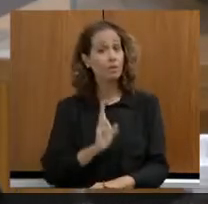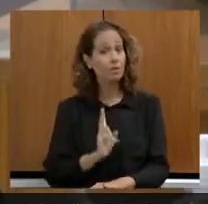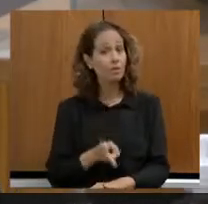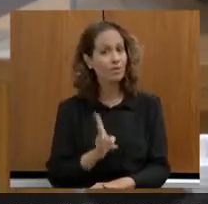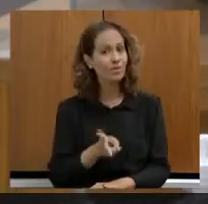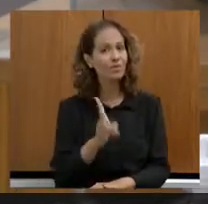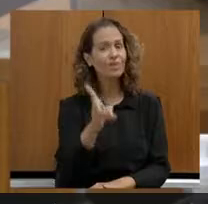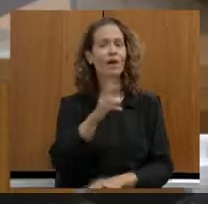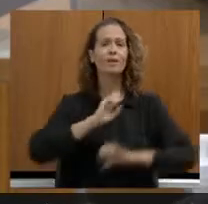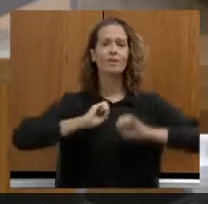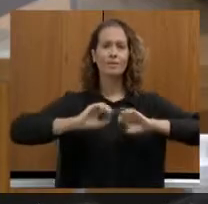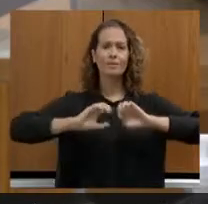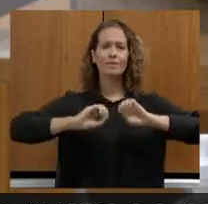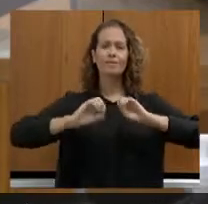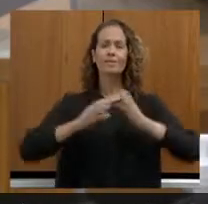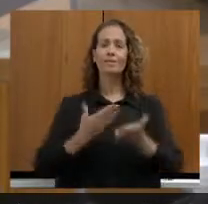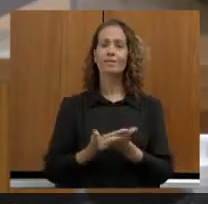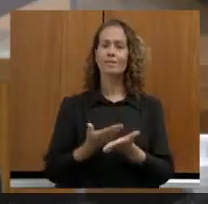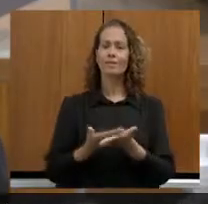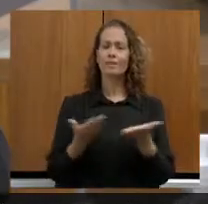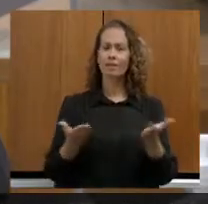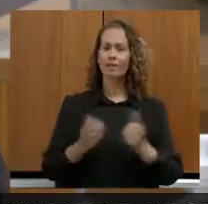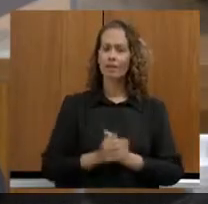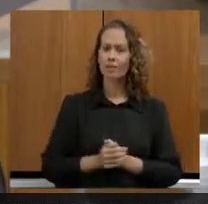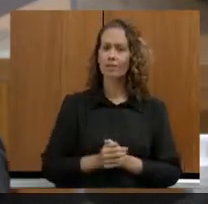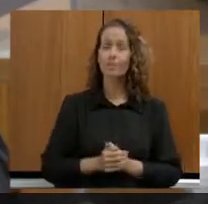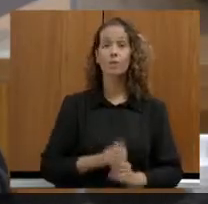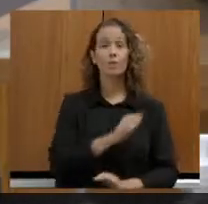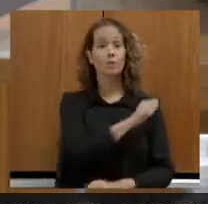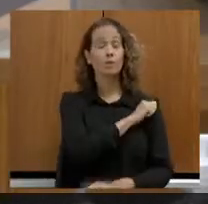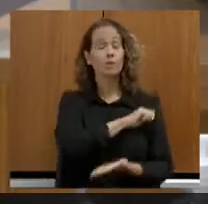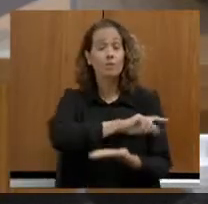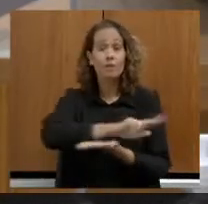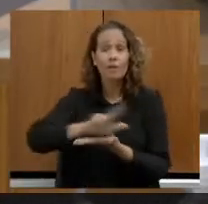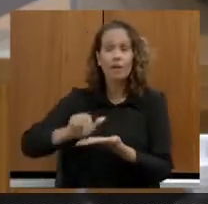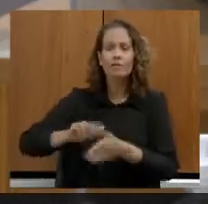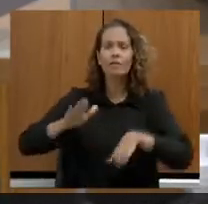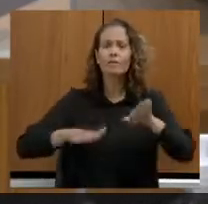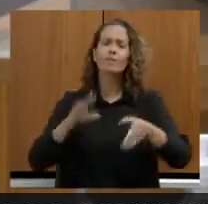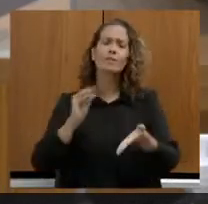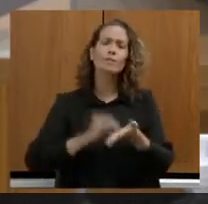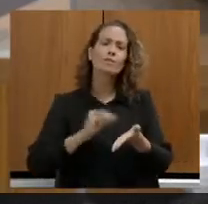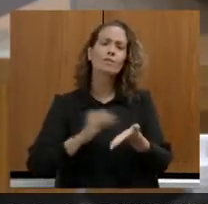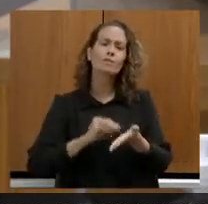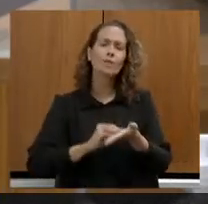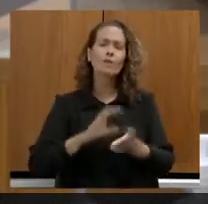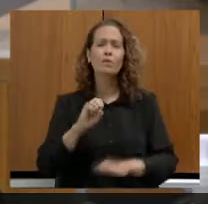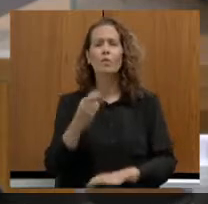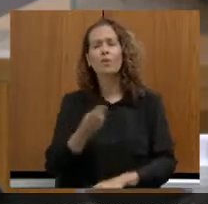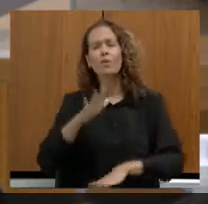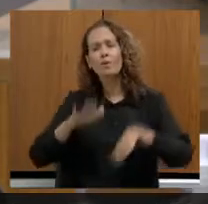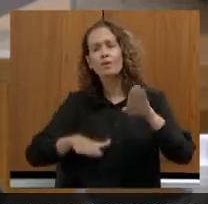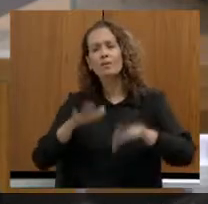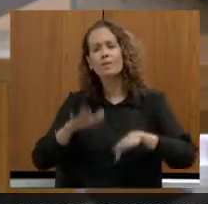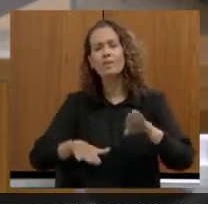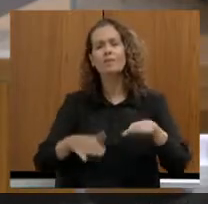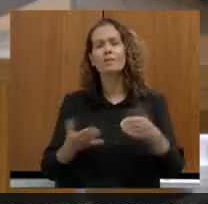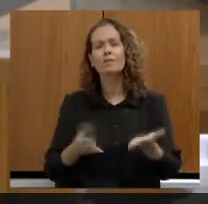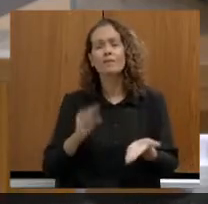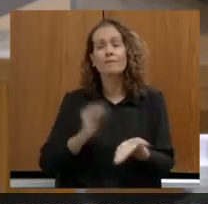continuaram ministrando as suas aulas muitos alunos talvez por falta o muitas vezes por falta